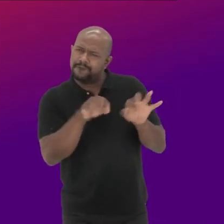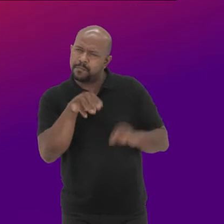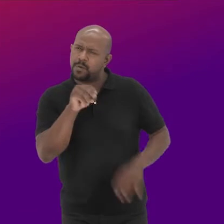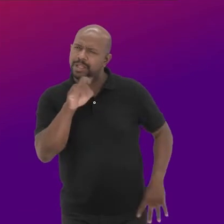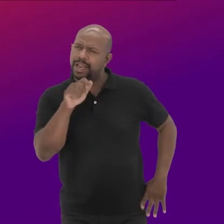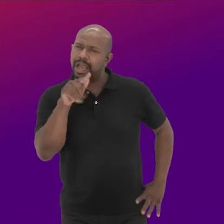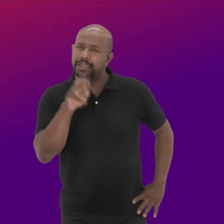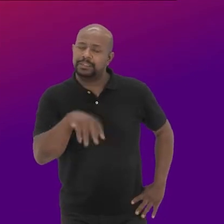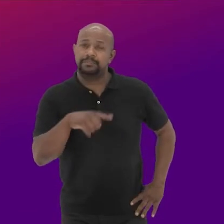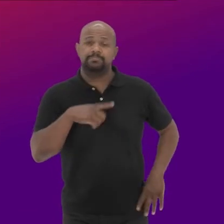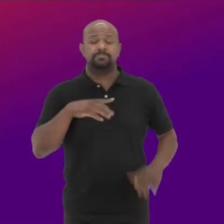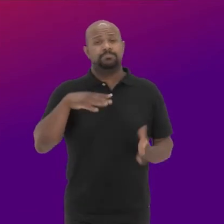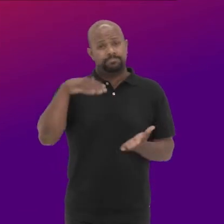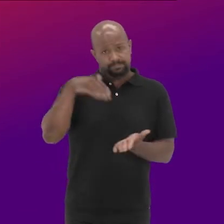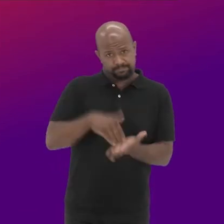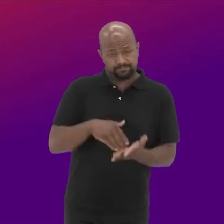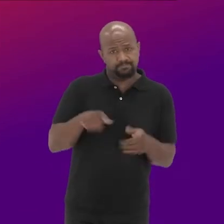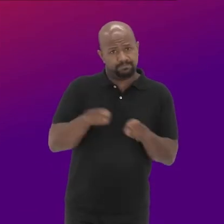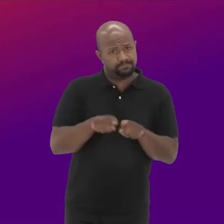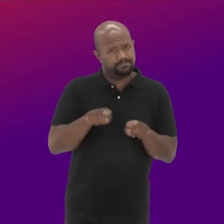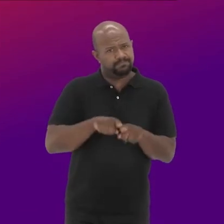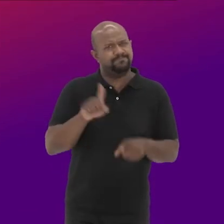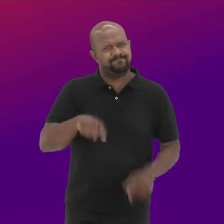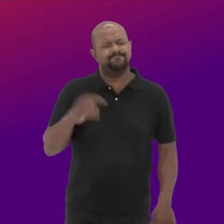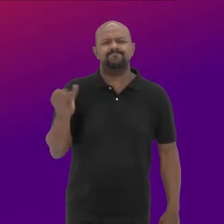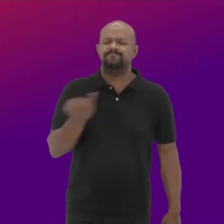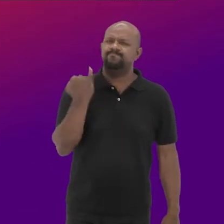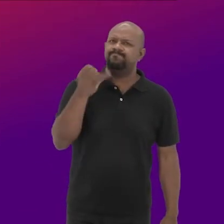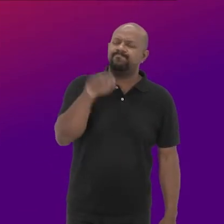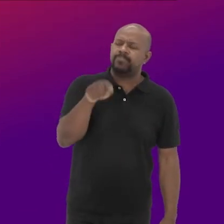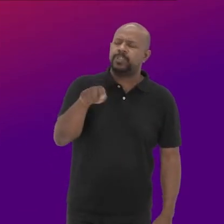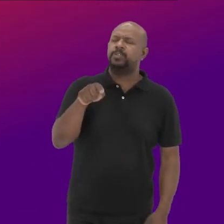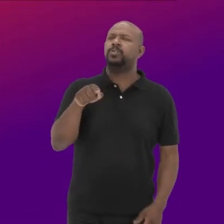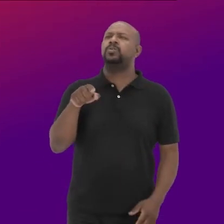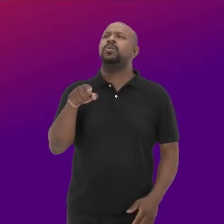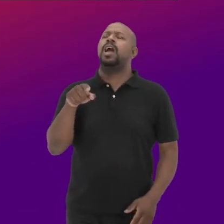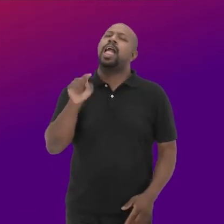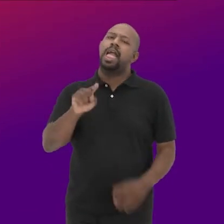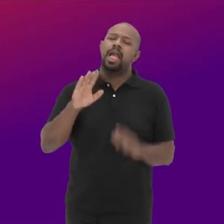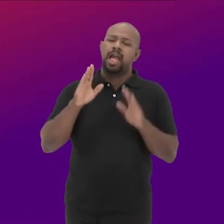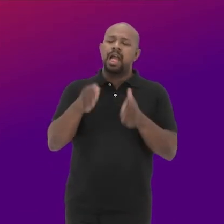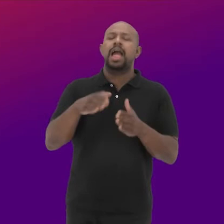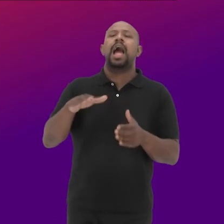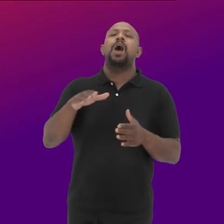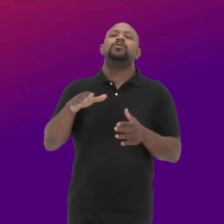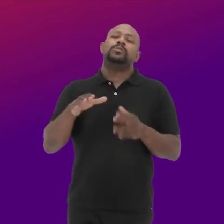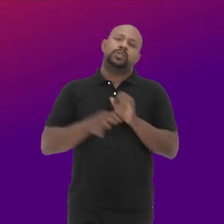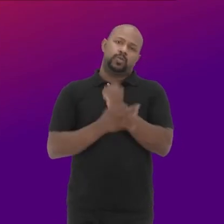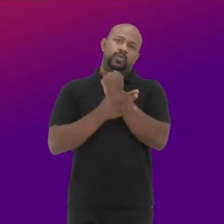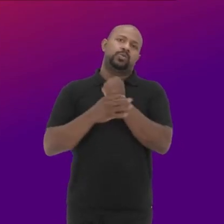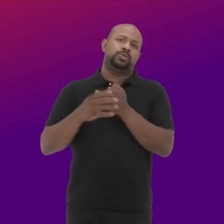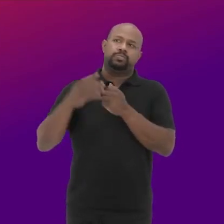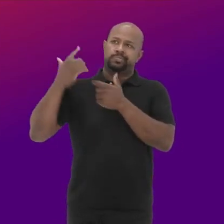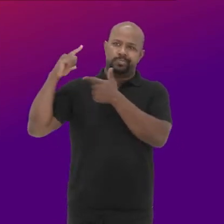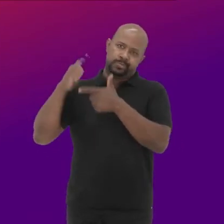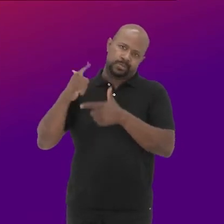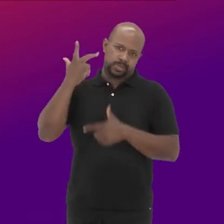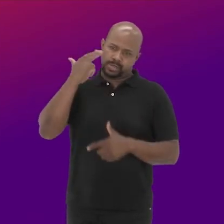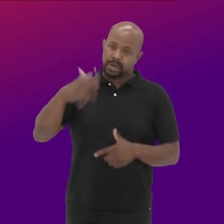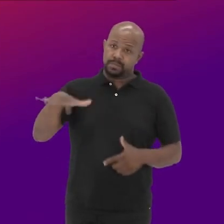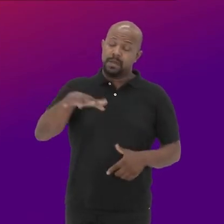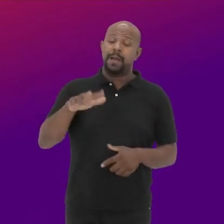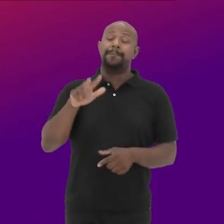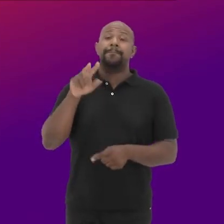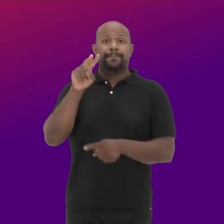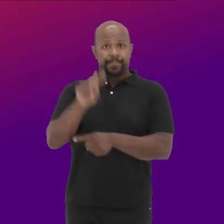modelagem. E por último também é muito importante, e isso se aplica aos seguros tradicionais, a